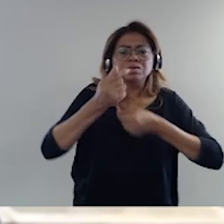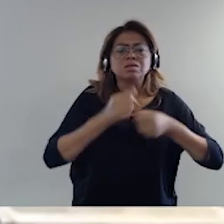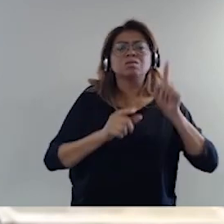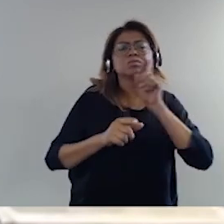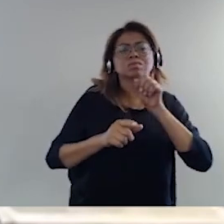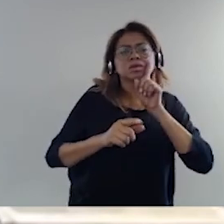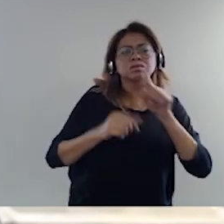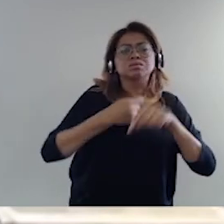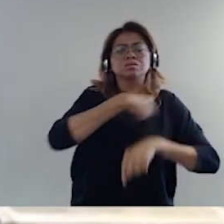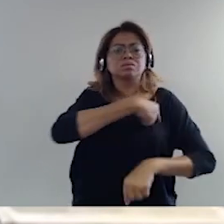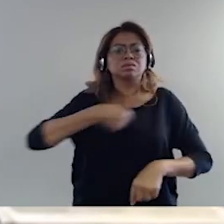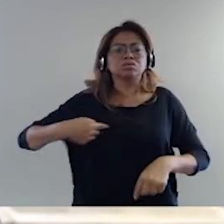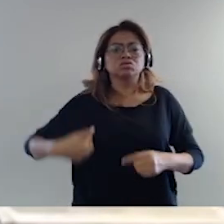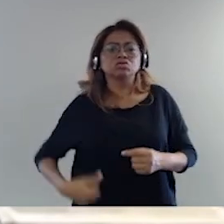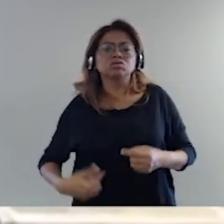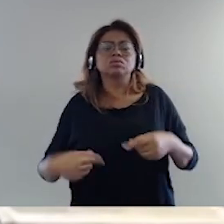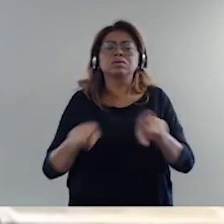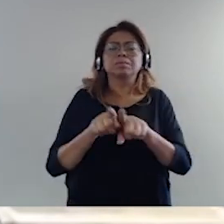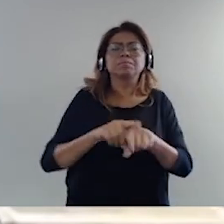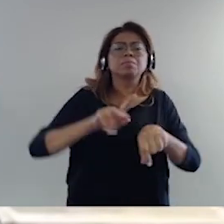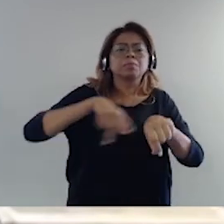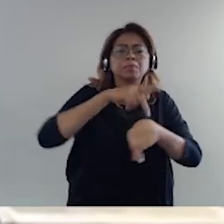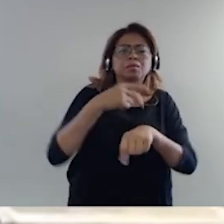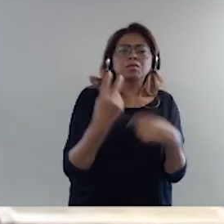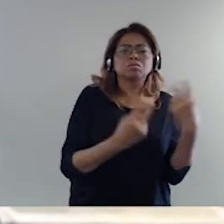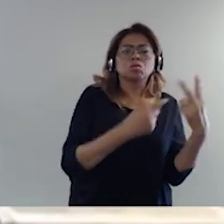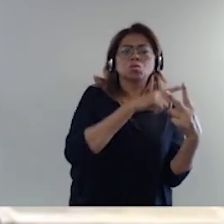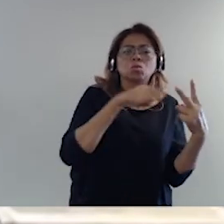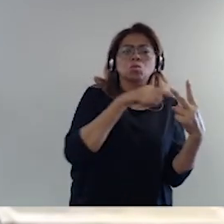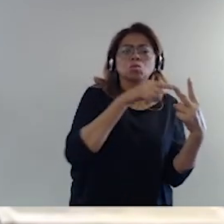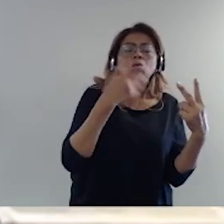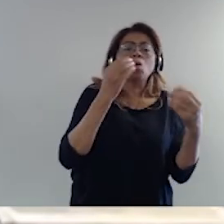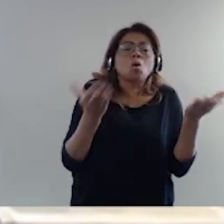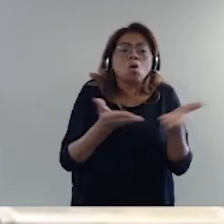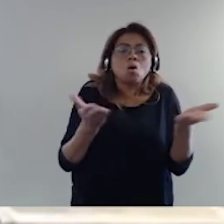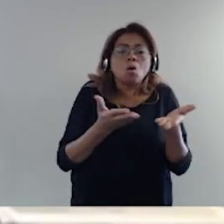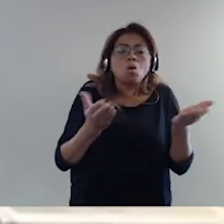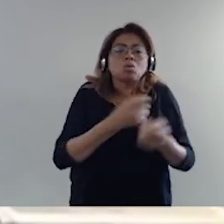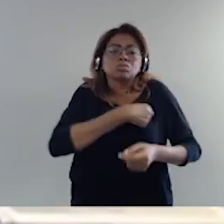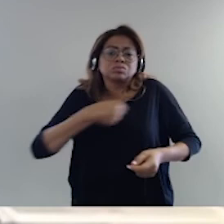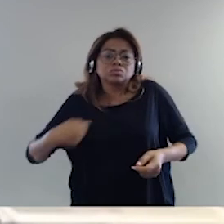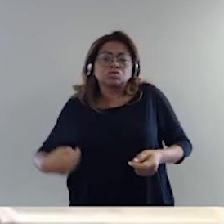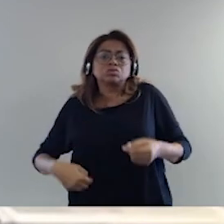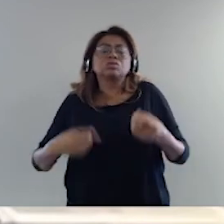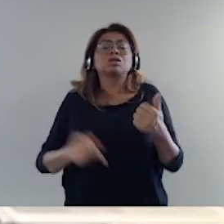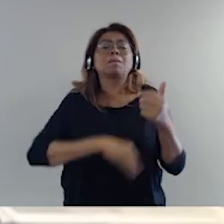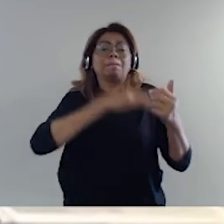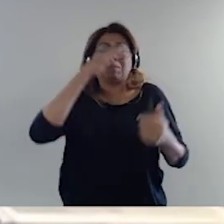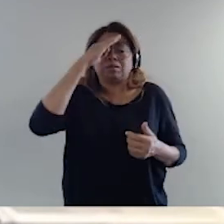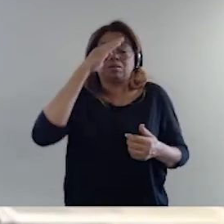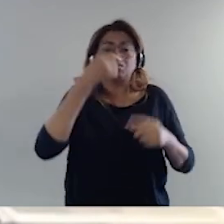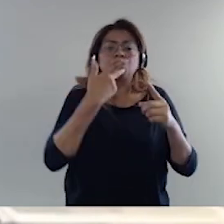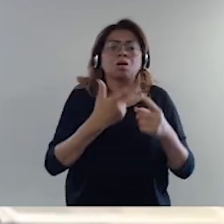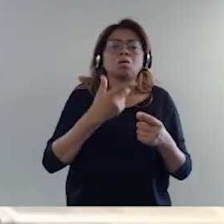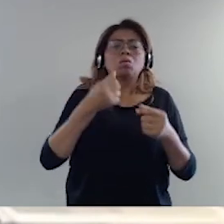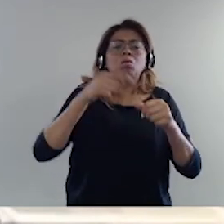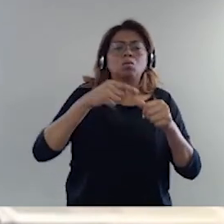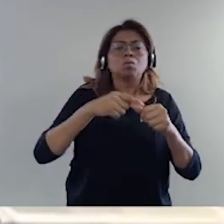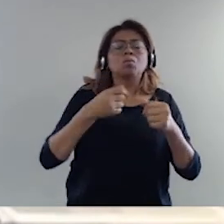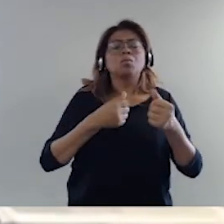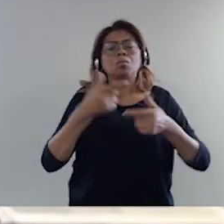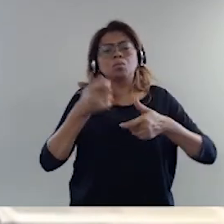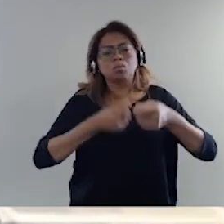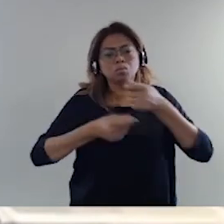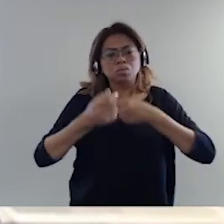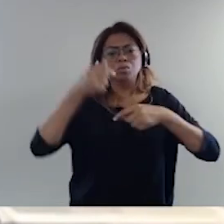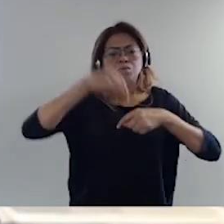razão singular de que a China é o principal parceiro comercial do Brasil e isso poderia nos impactar a todos. E eu